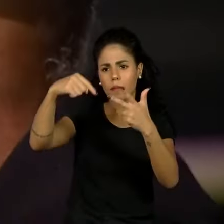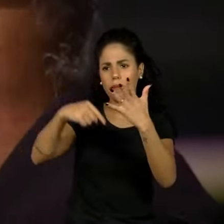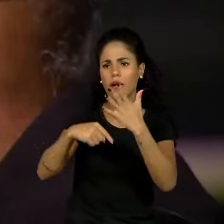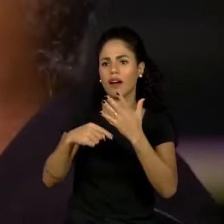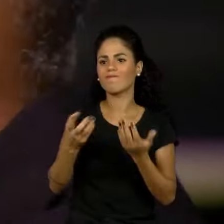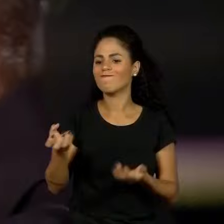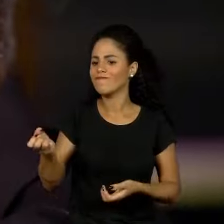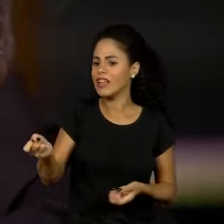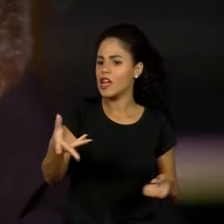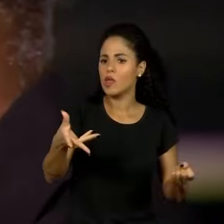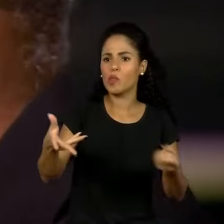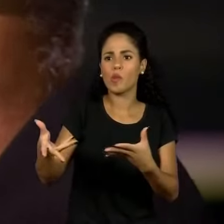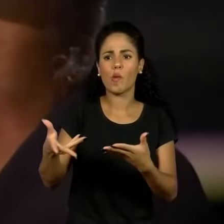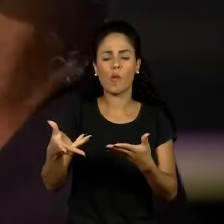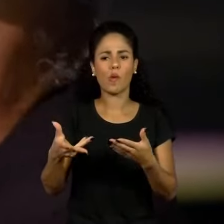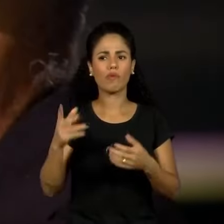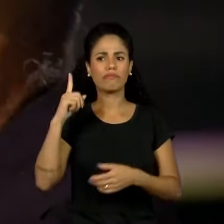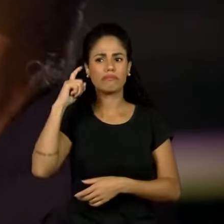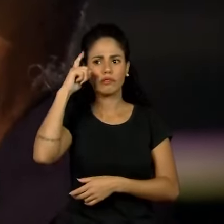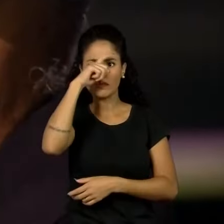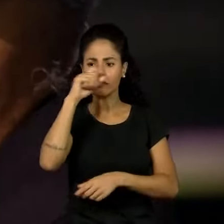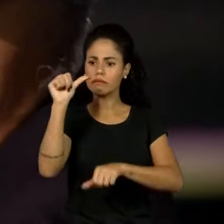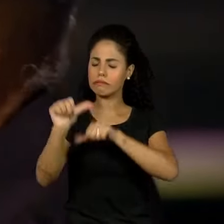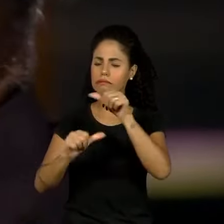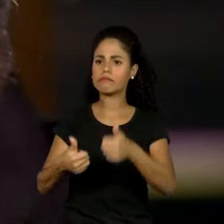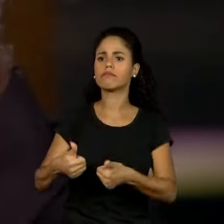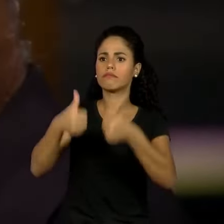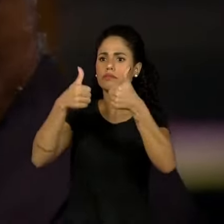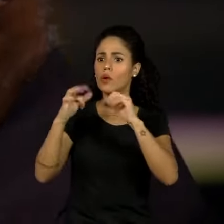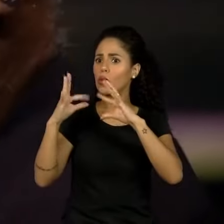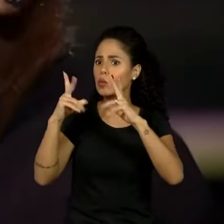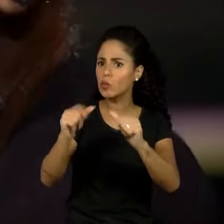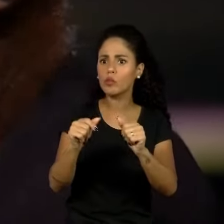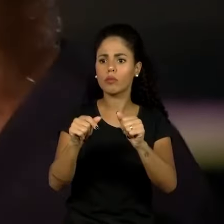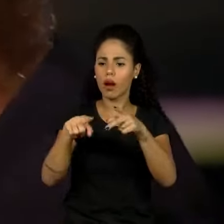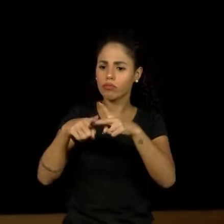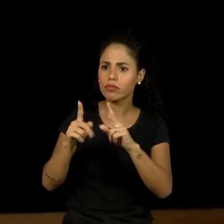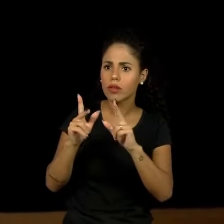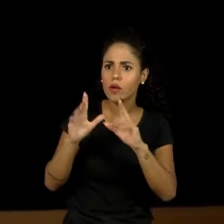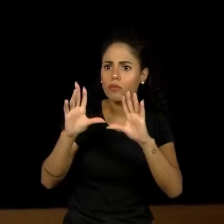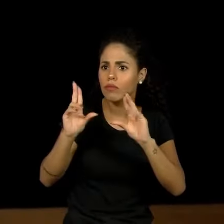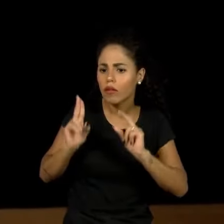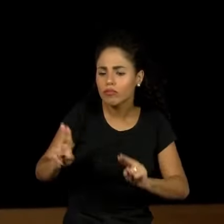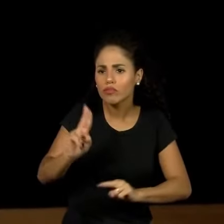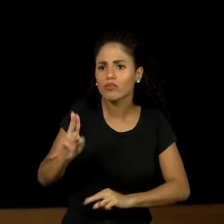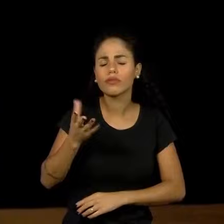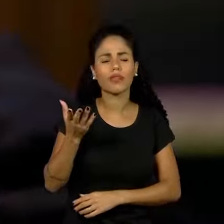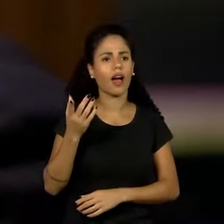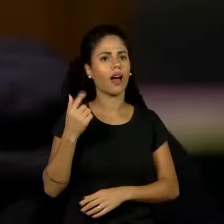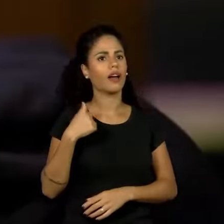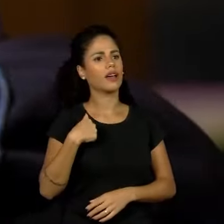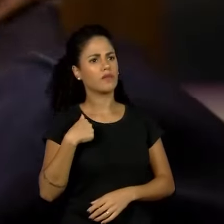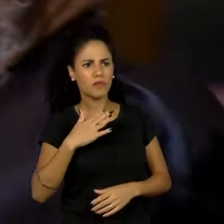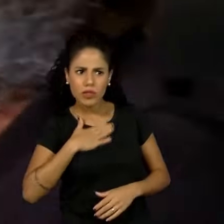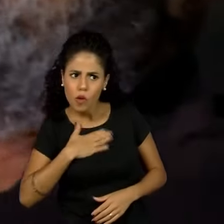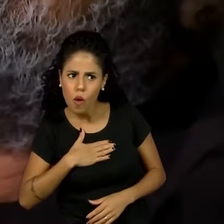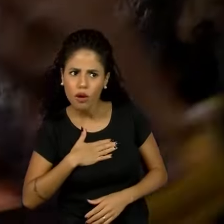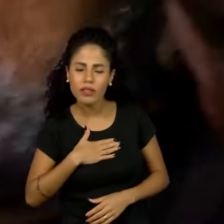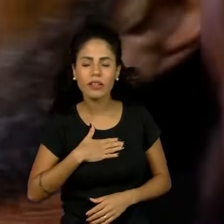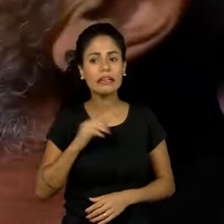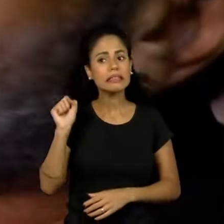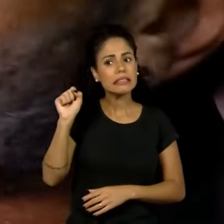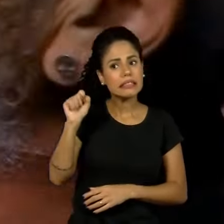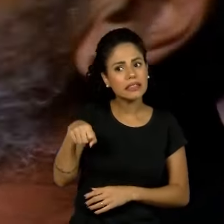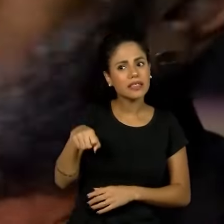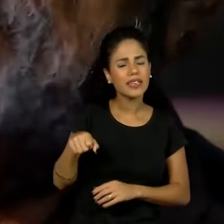é muito democrático é muito revolucionário as ferramentas Mas é uma coisa que te anima por um lado sim é mas por lado